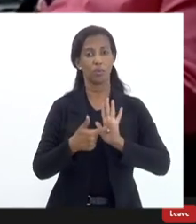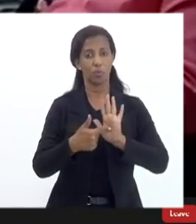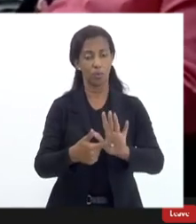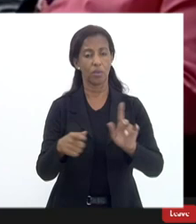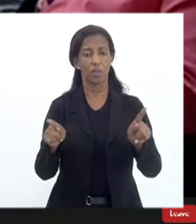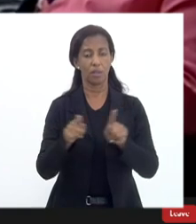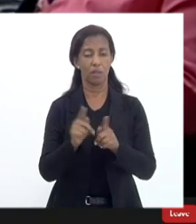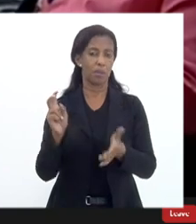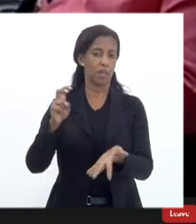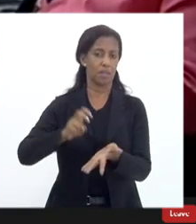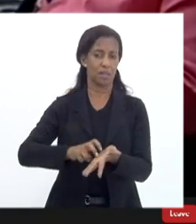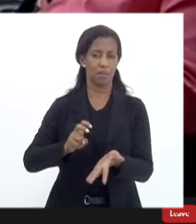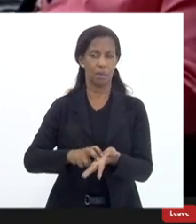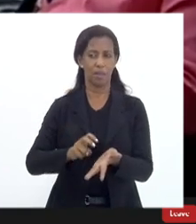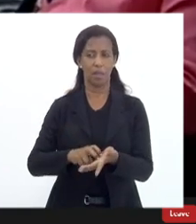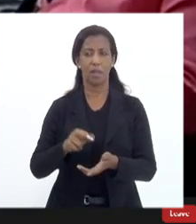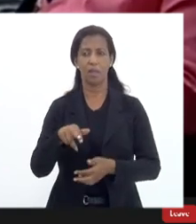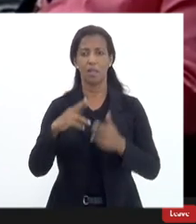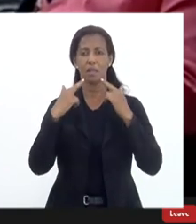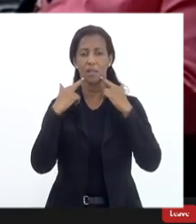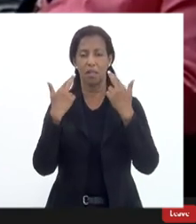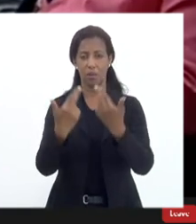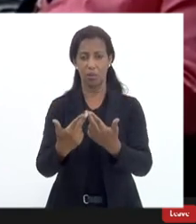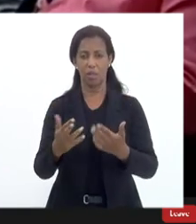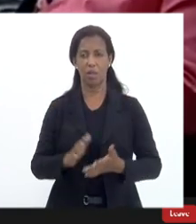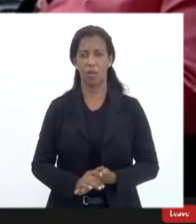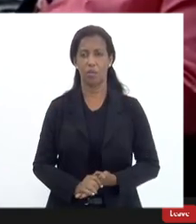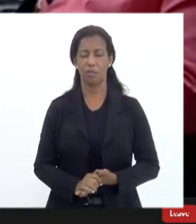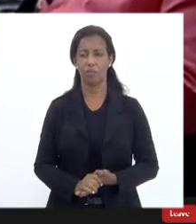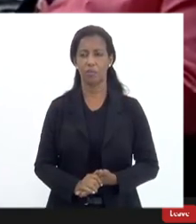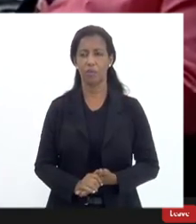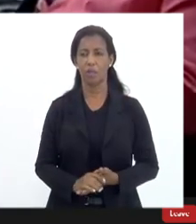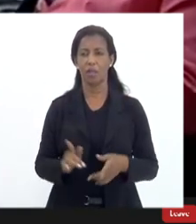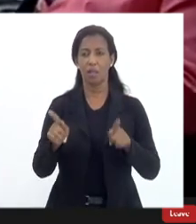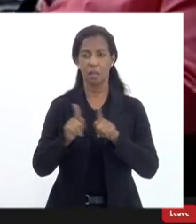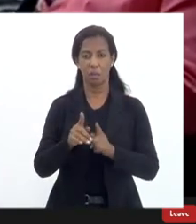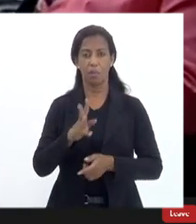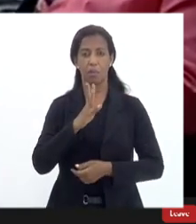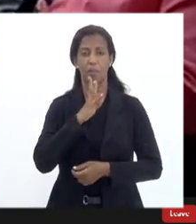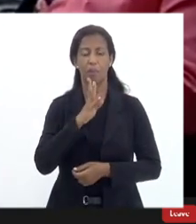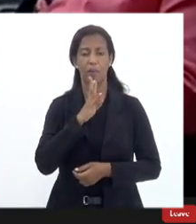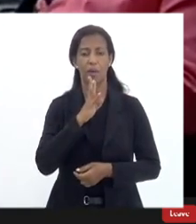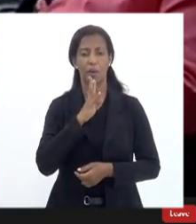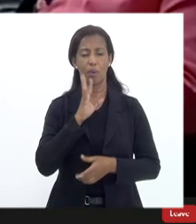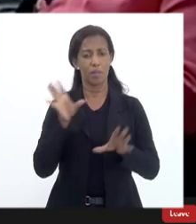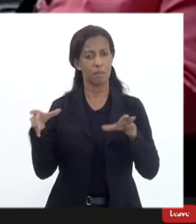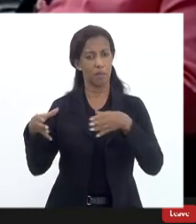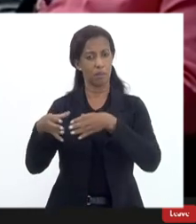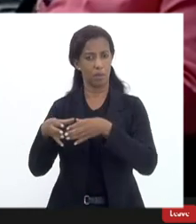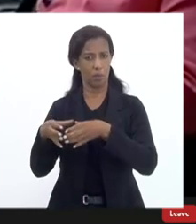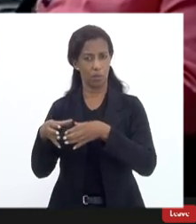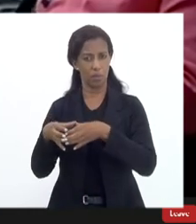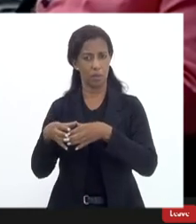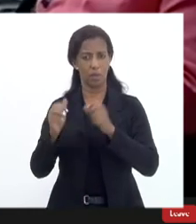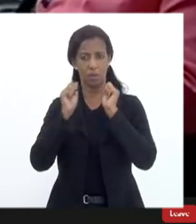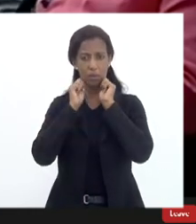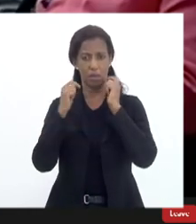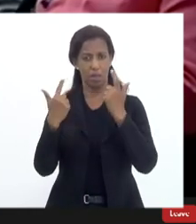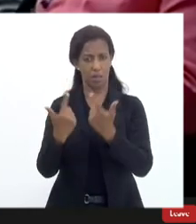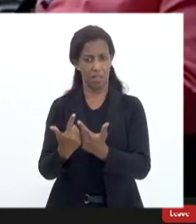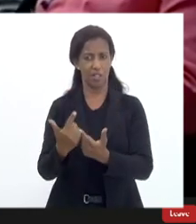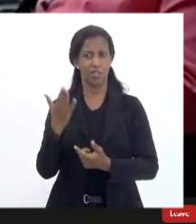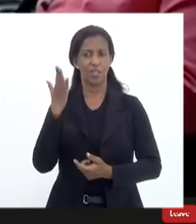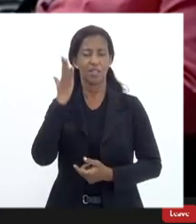também nessa manhã, nessa audiência, sobretudo para conhecimento da comissão, né? Sei que nós